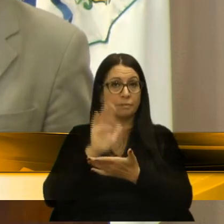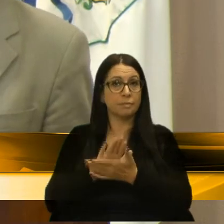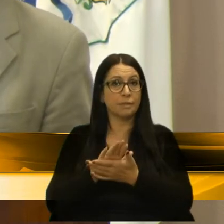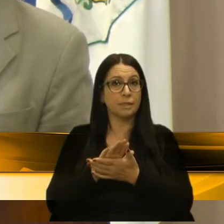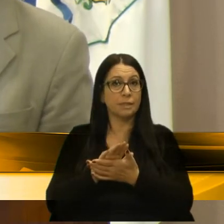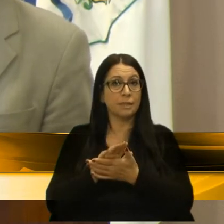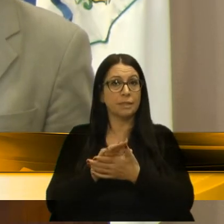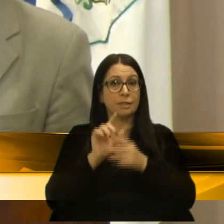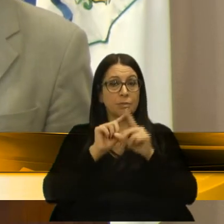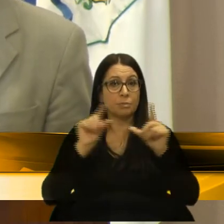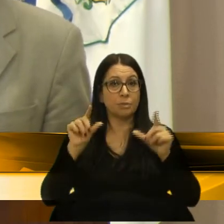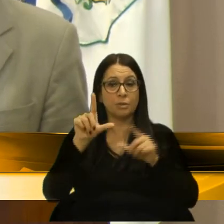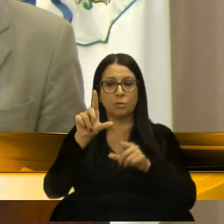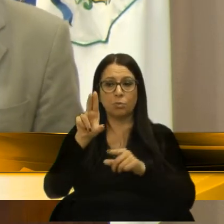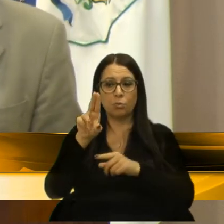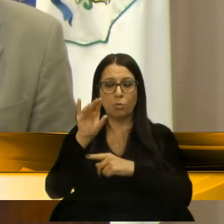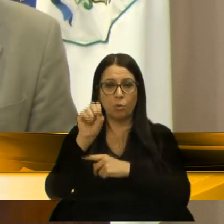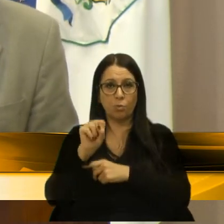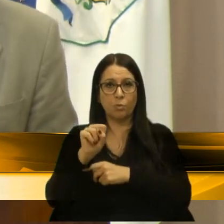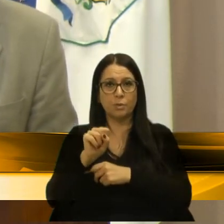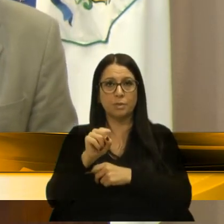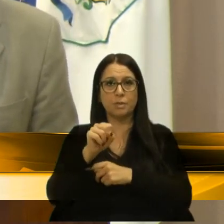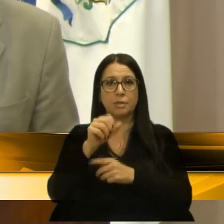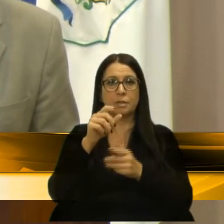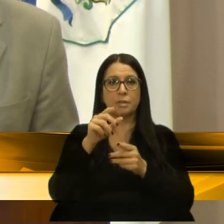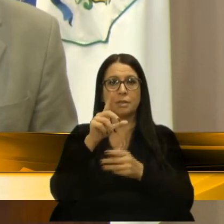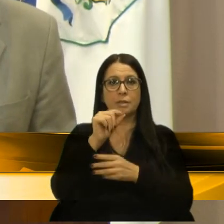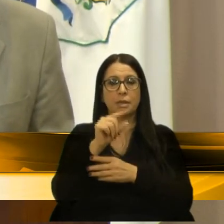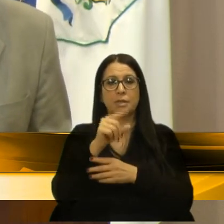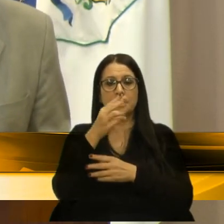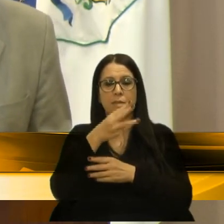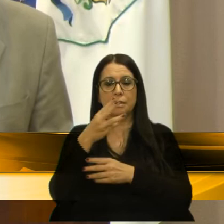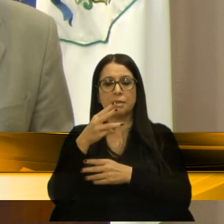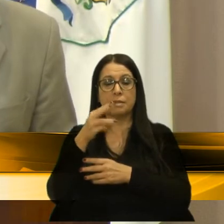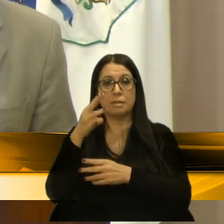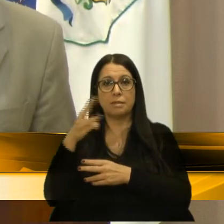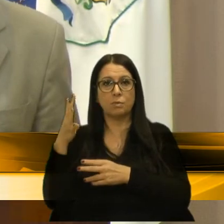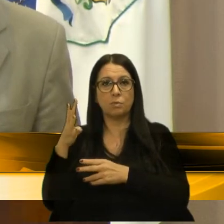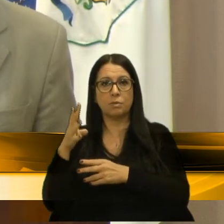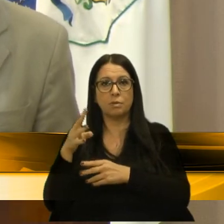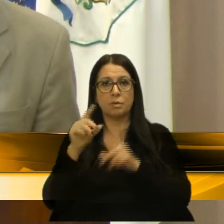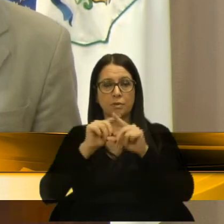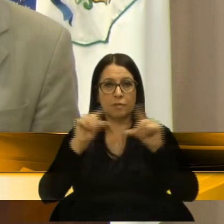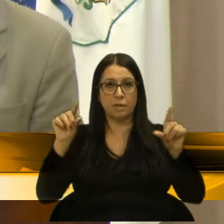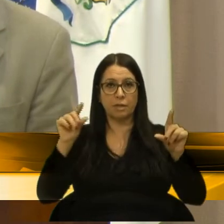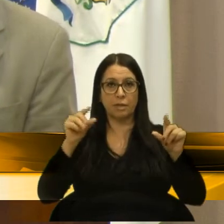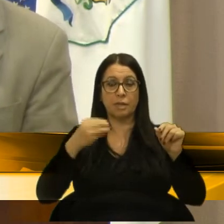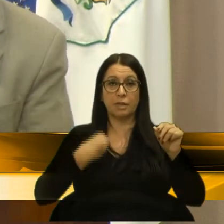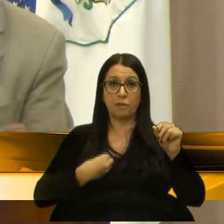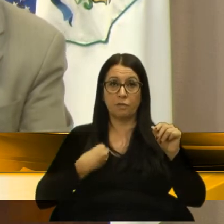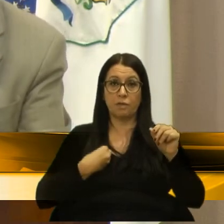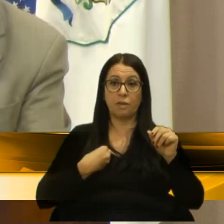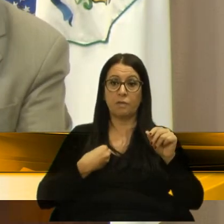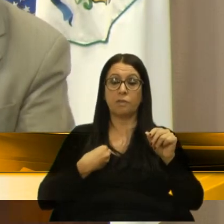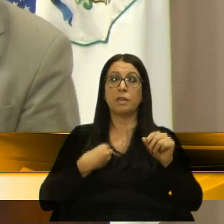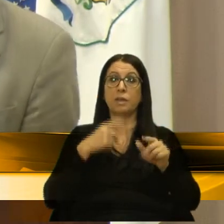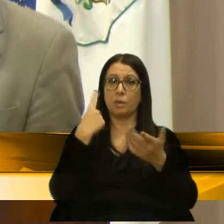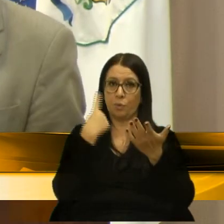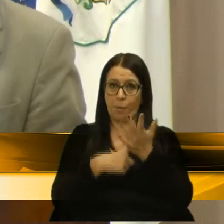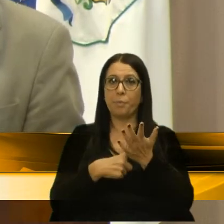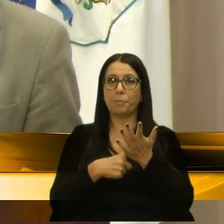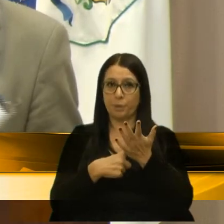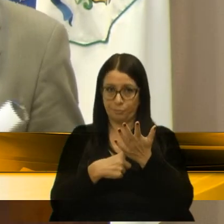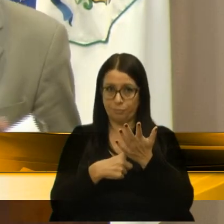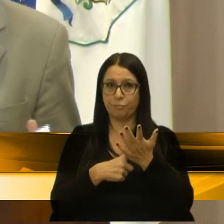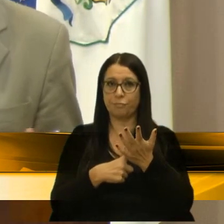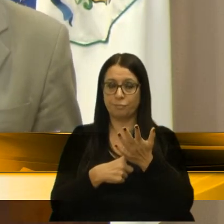uma passagem de Lucas 10, 33, 34, e o tema fraternidade, vida e autocompromisso, que nos traz, vereador Gustavo